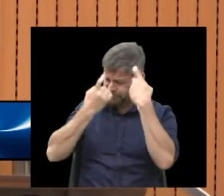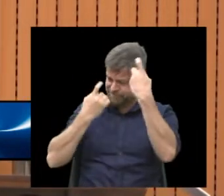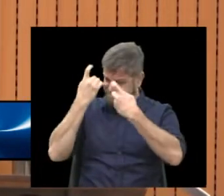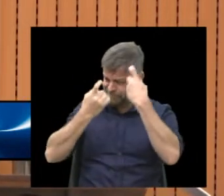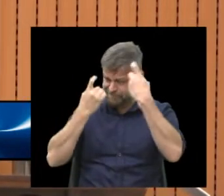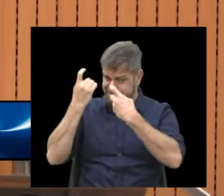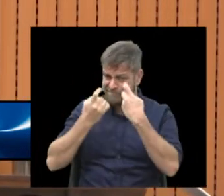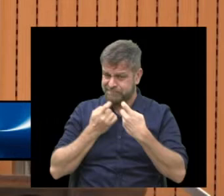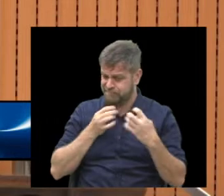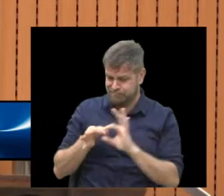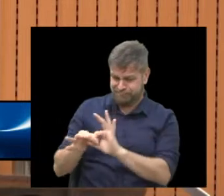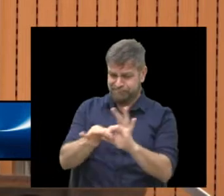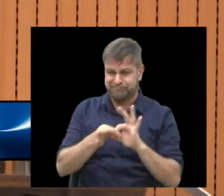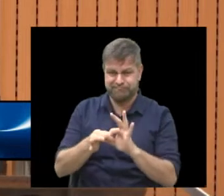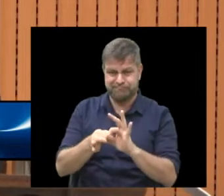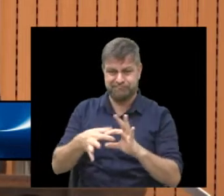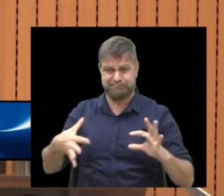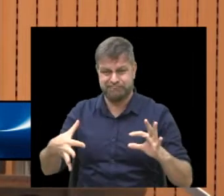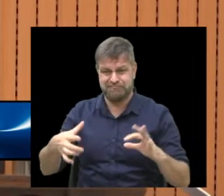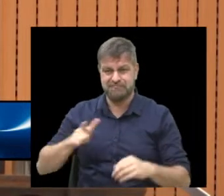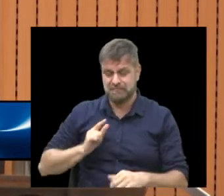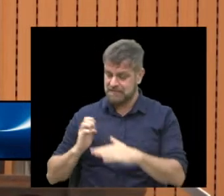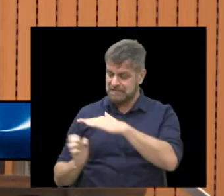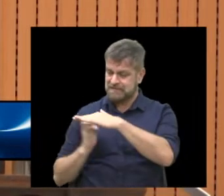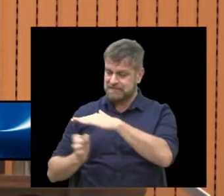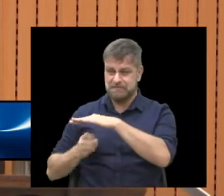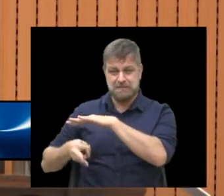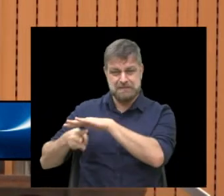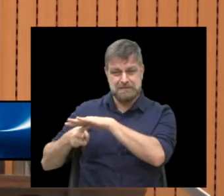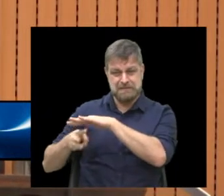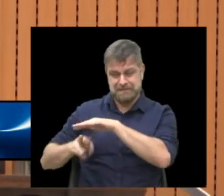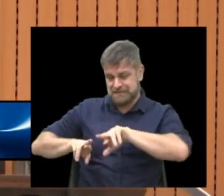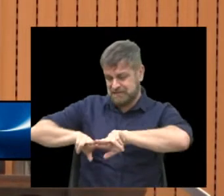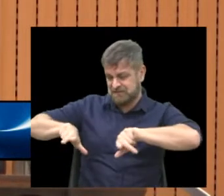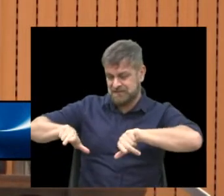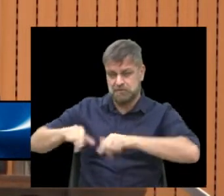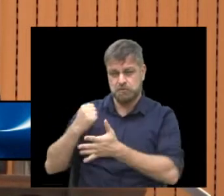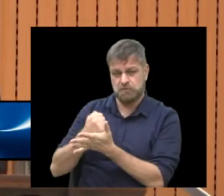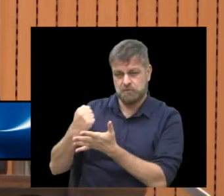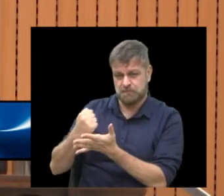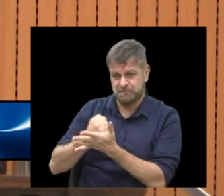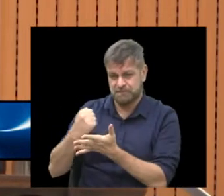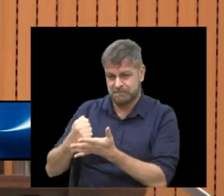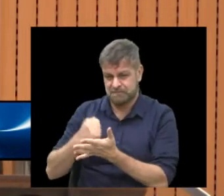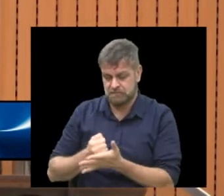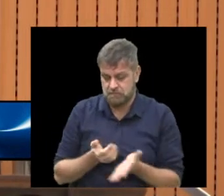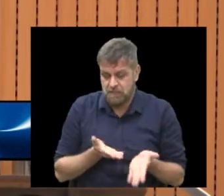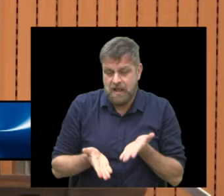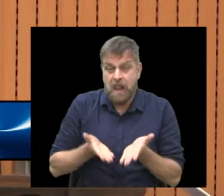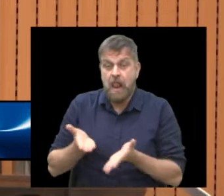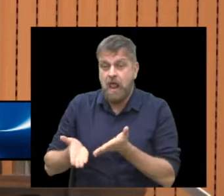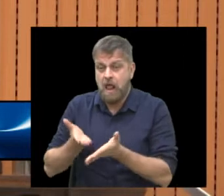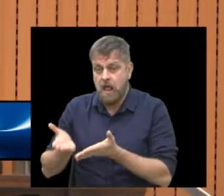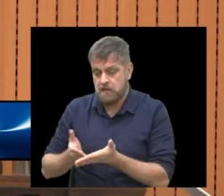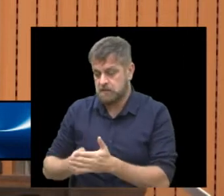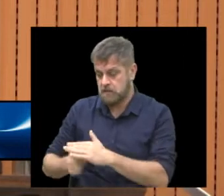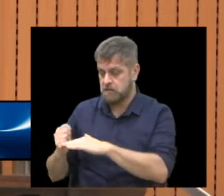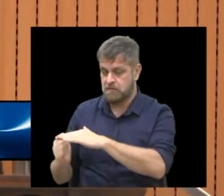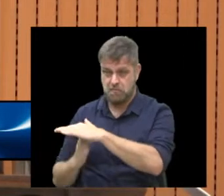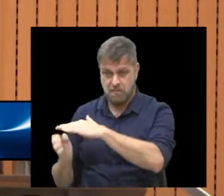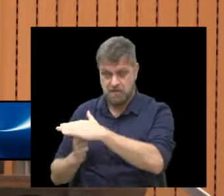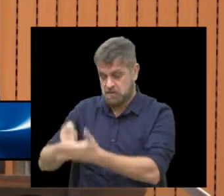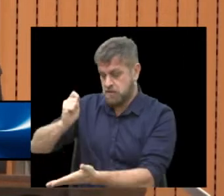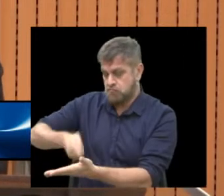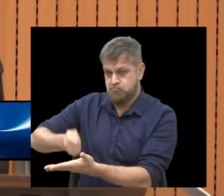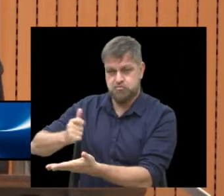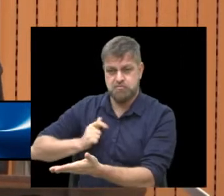né. A gente tem empresas distintas sendo contratadas, licitadas para gerir